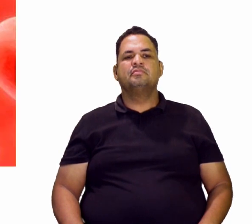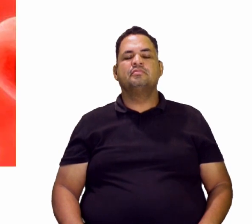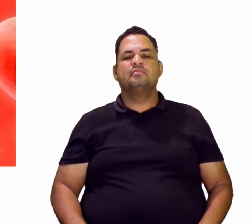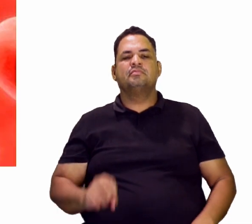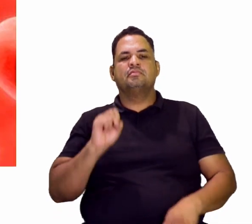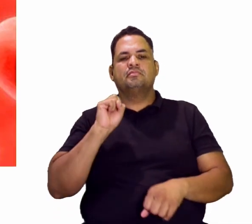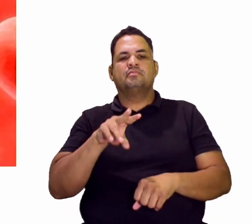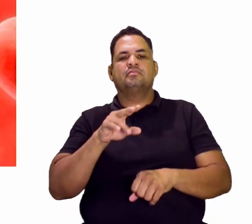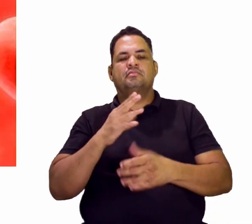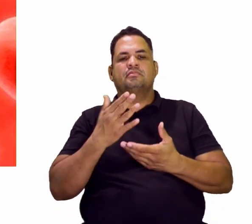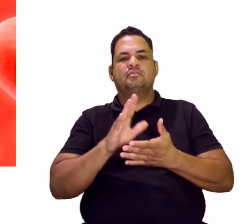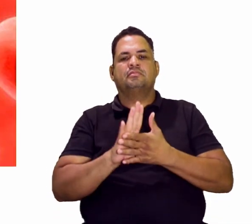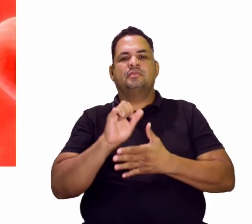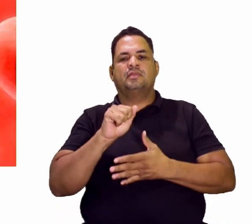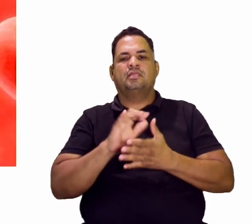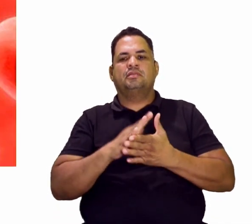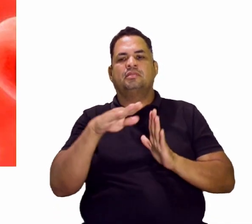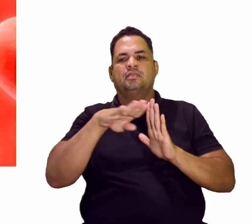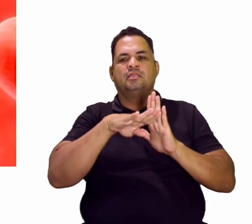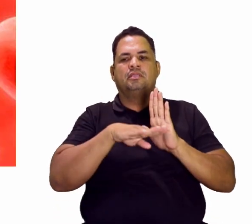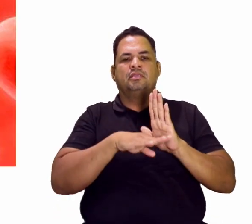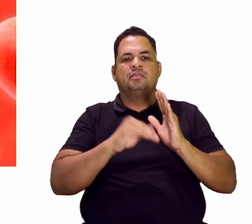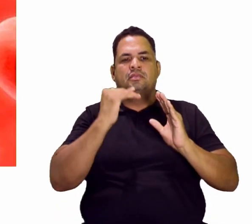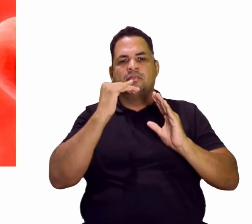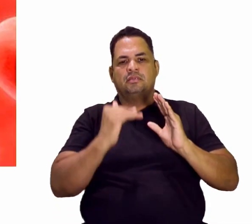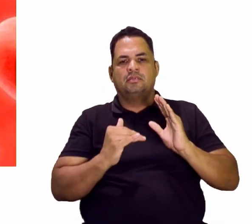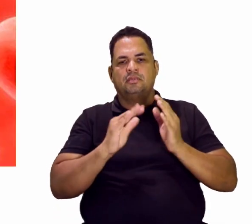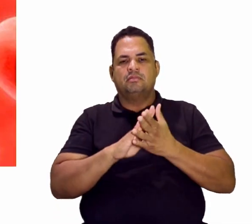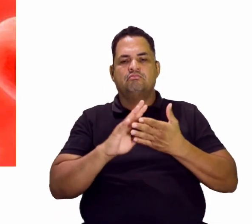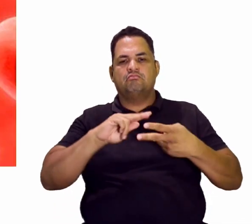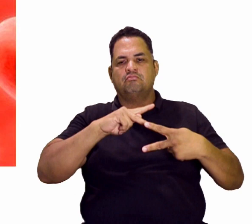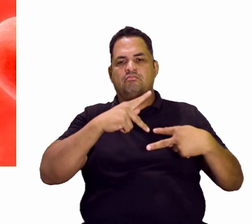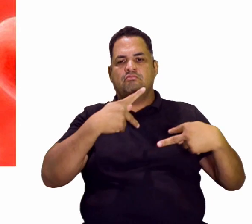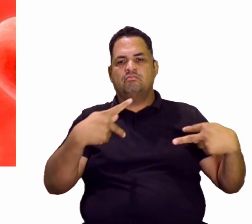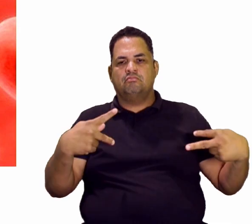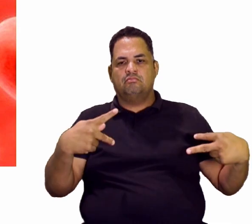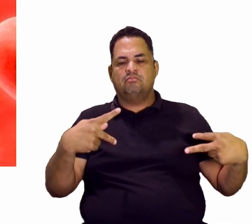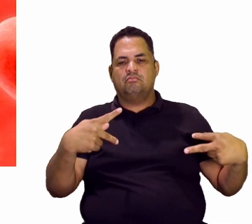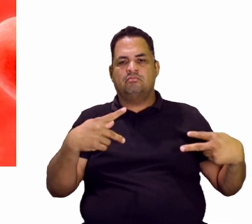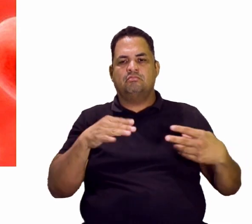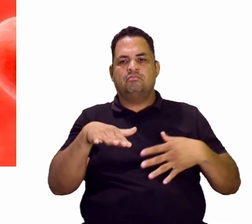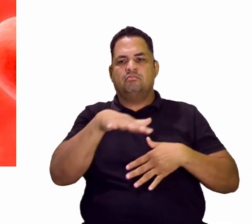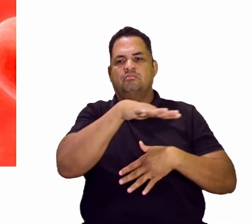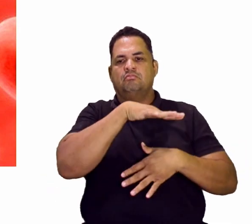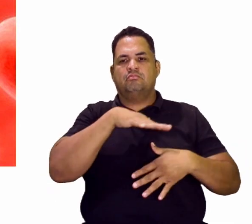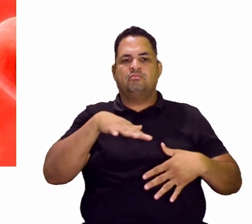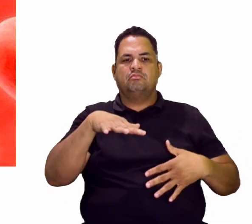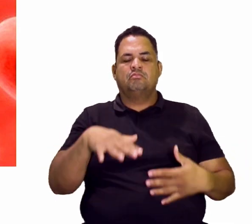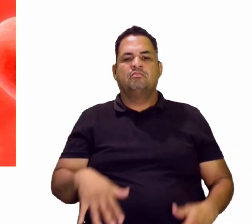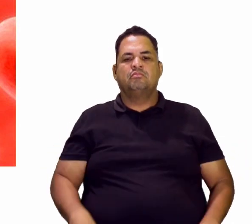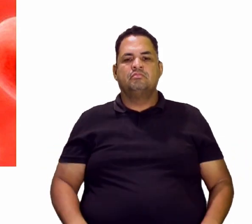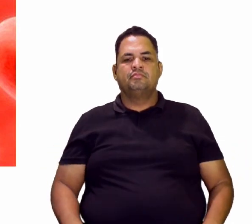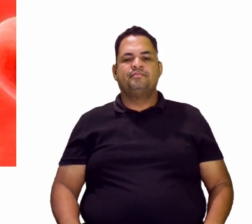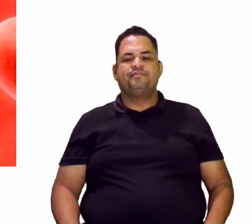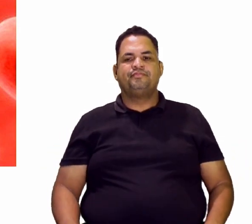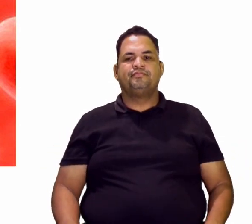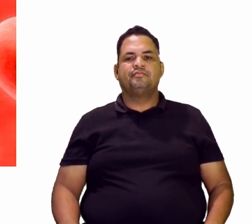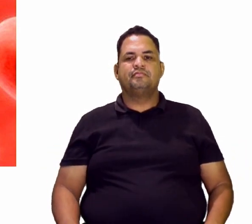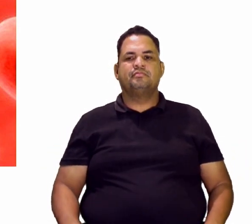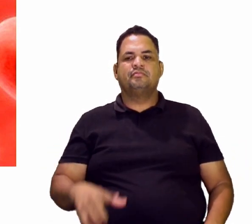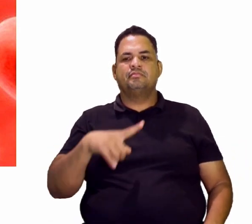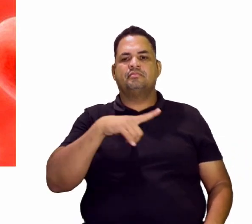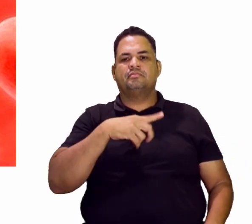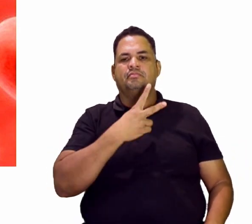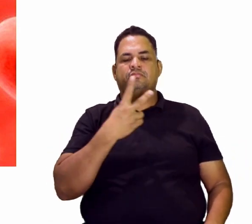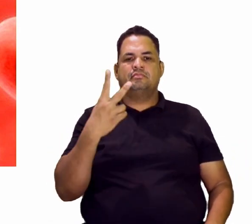Os vírus influenza A são ainda classificados em subtipos de acordo com as proteínas de superfície. E aí a gente vai